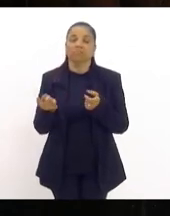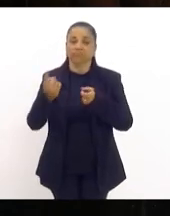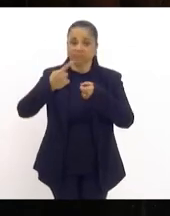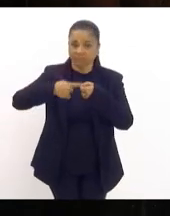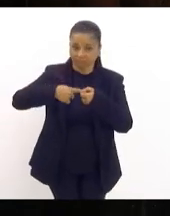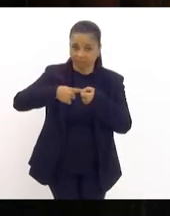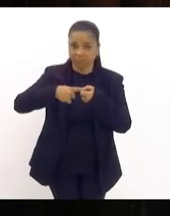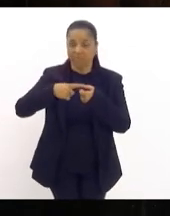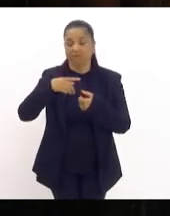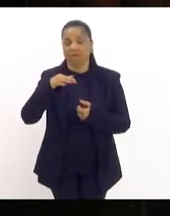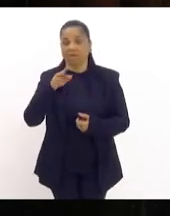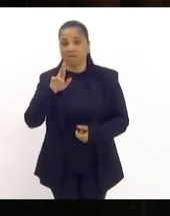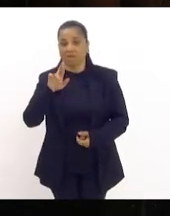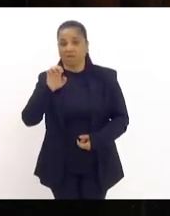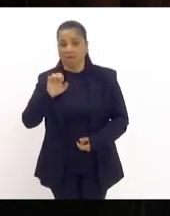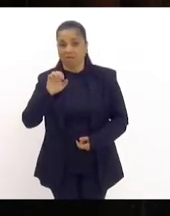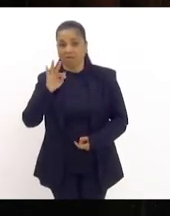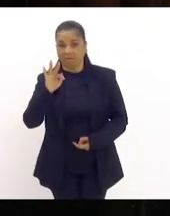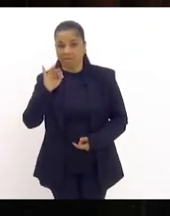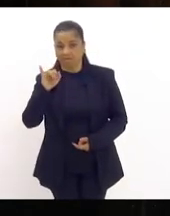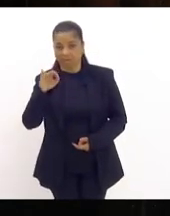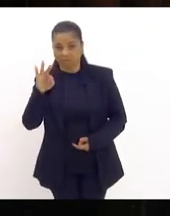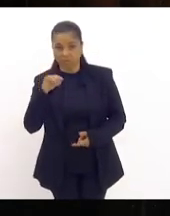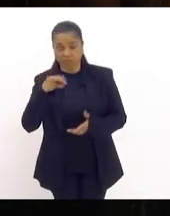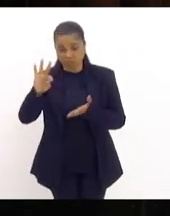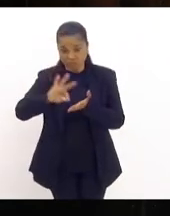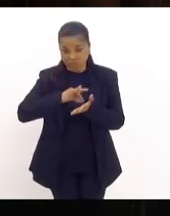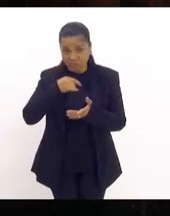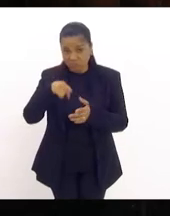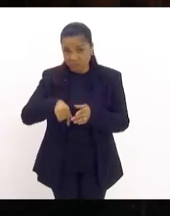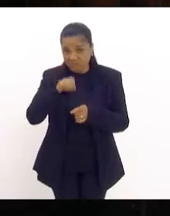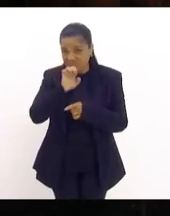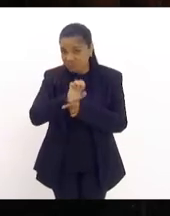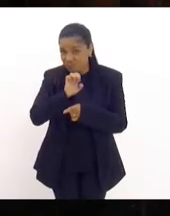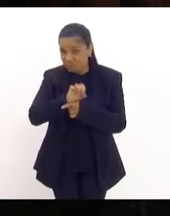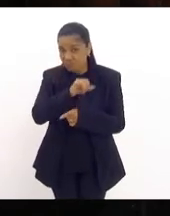tiveram suas inscrições aqui no Rio de Janeiro